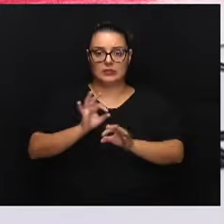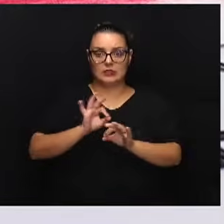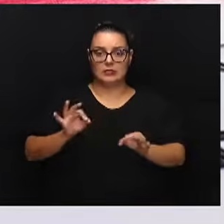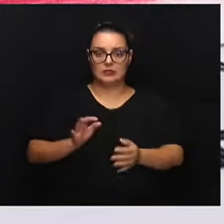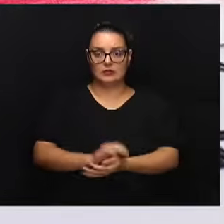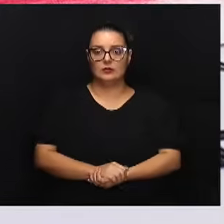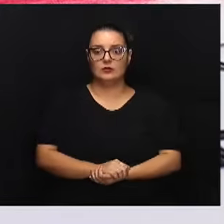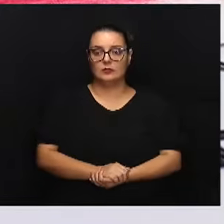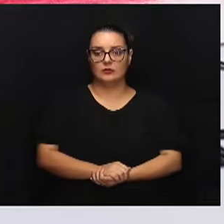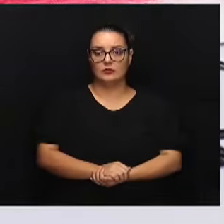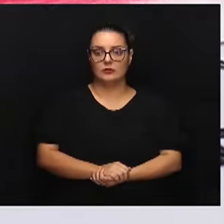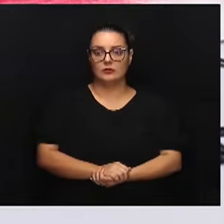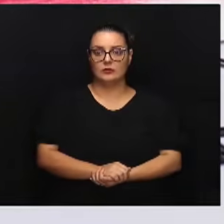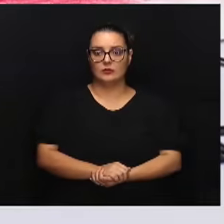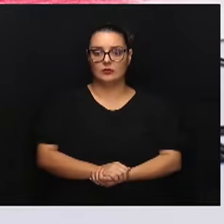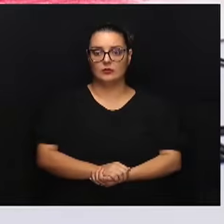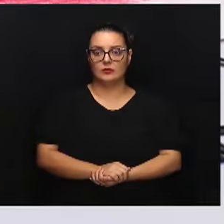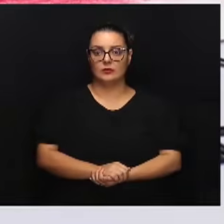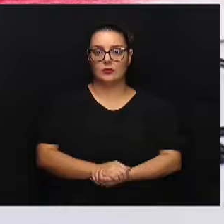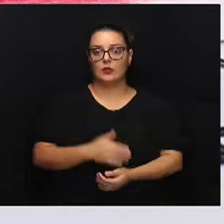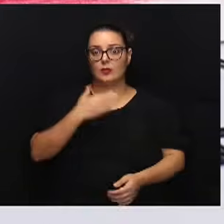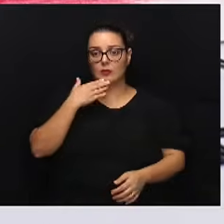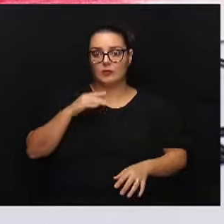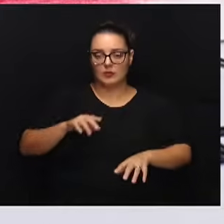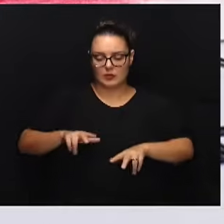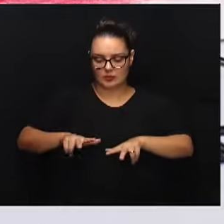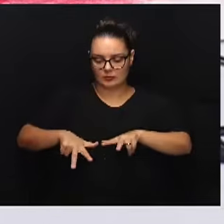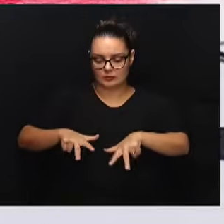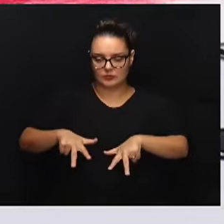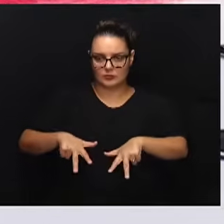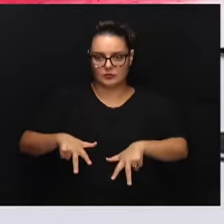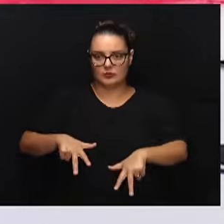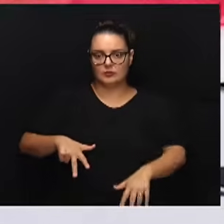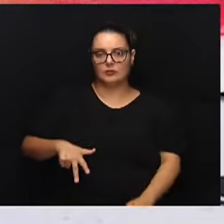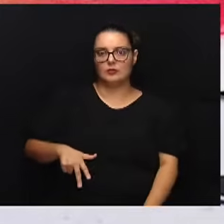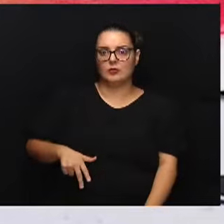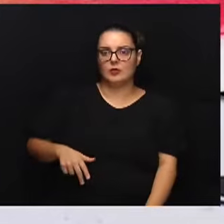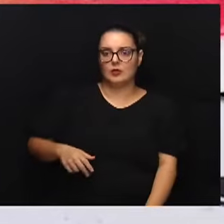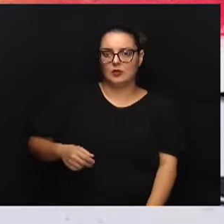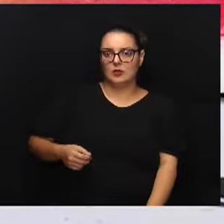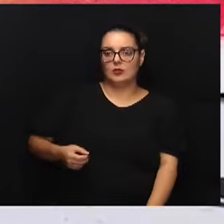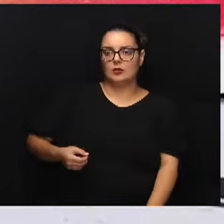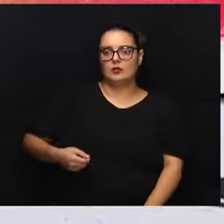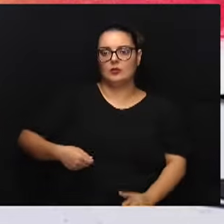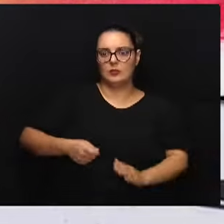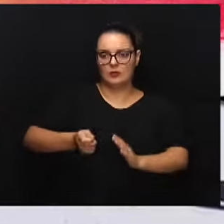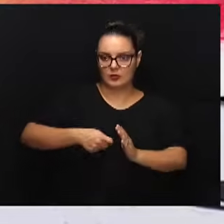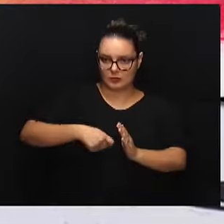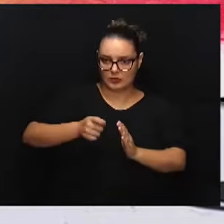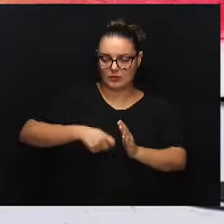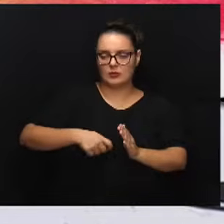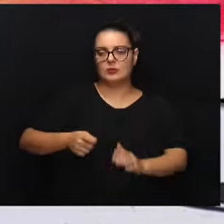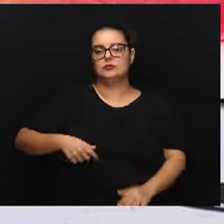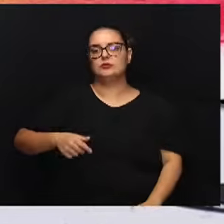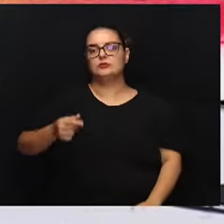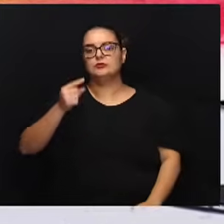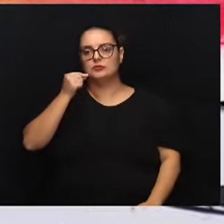Ah, e faltou mostrar um pouquinho melhor os dedos. Peguem um lápis ou carvão vegetal, redesenhem de novo em cima aqui.